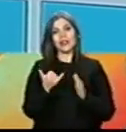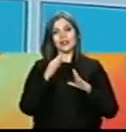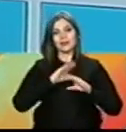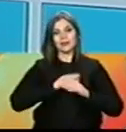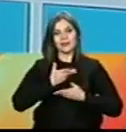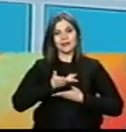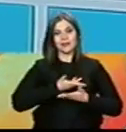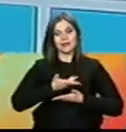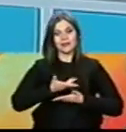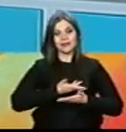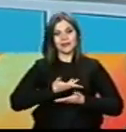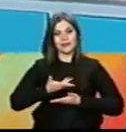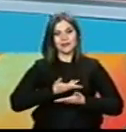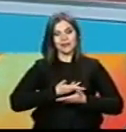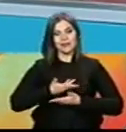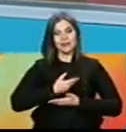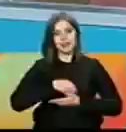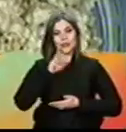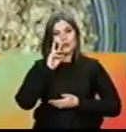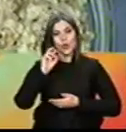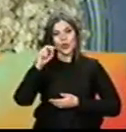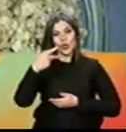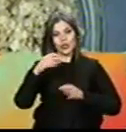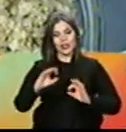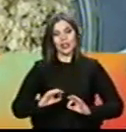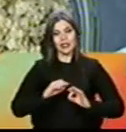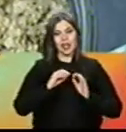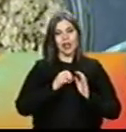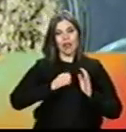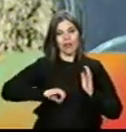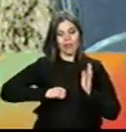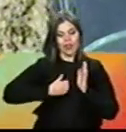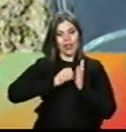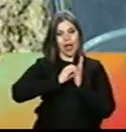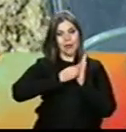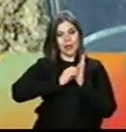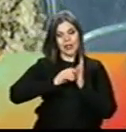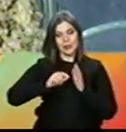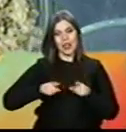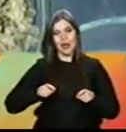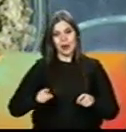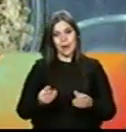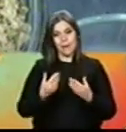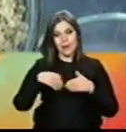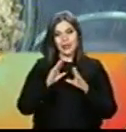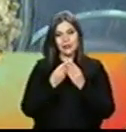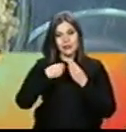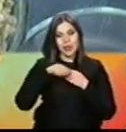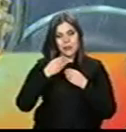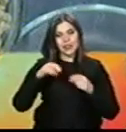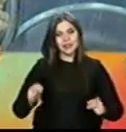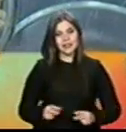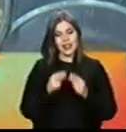projeto. Precisamos mostrar a lista de ingredientes. Já vimos dois, pelo menos, a serem tratados. Sim. O abacate e o camarão. E o camarão. Mas temos mais. Temos. Para esta saladinha de